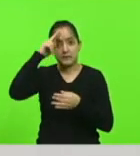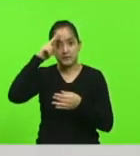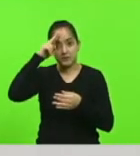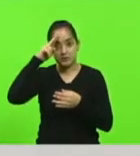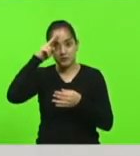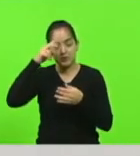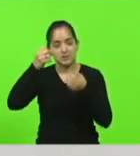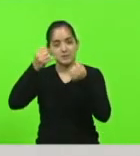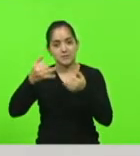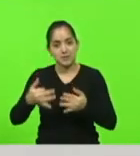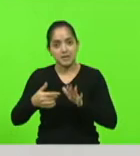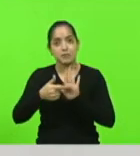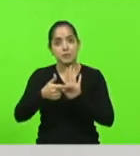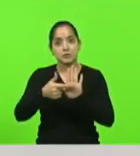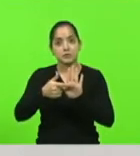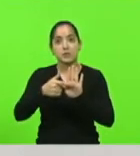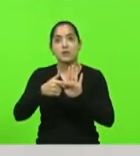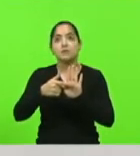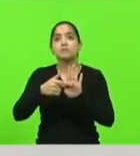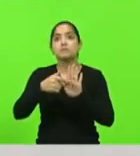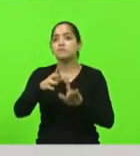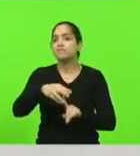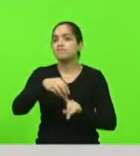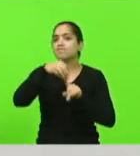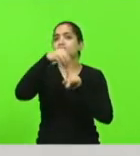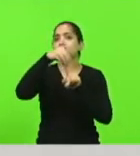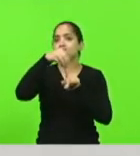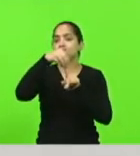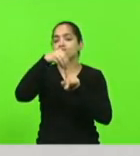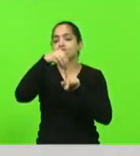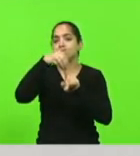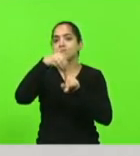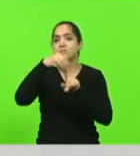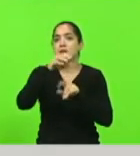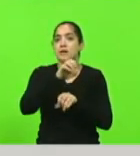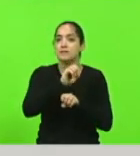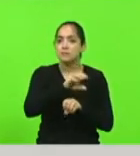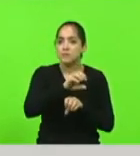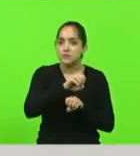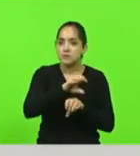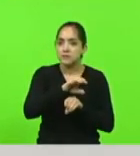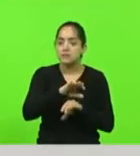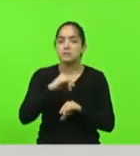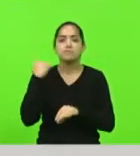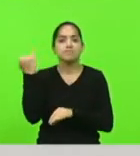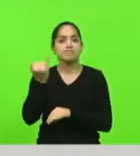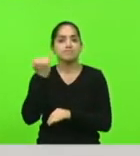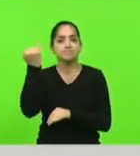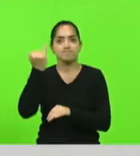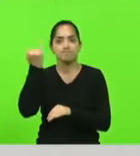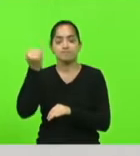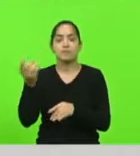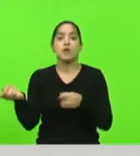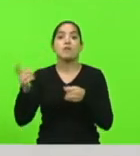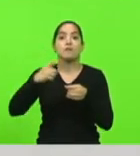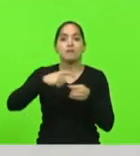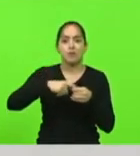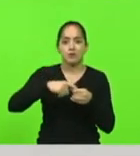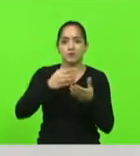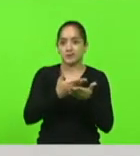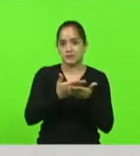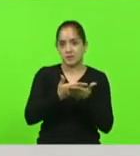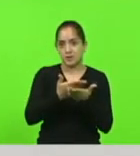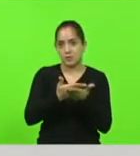para destacar a importância da educação dos nossos jovens e aproveito para defender a necessidade do retorno à grade curricular